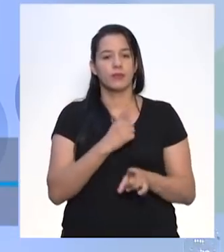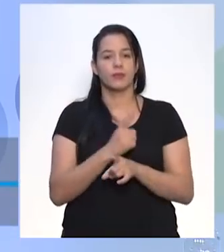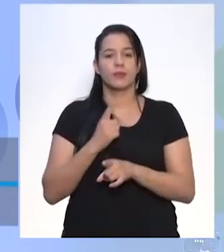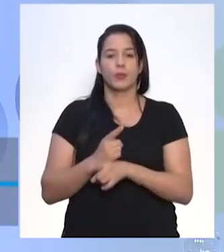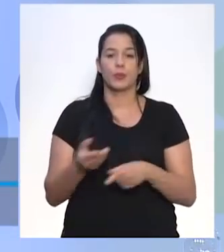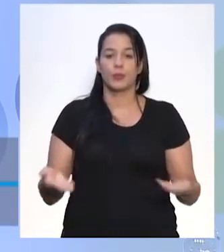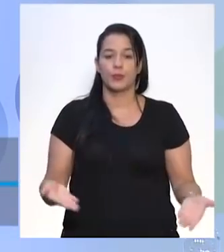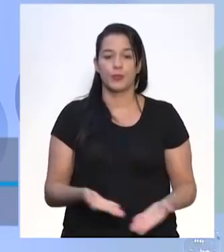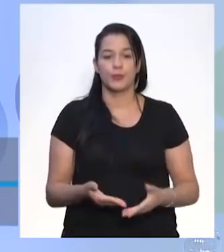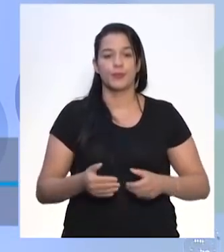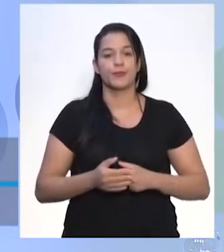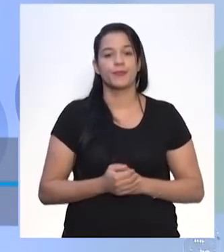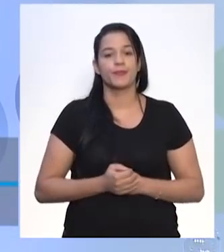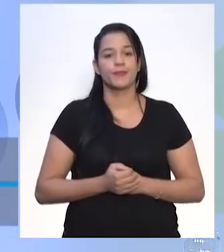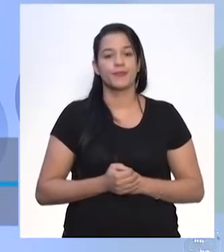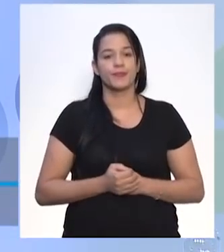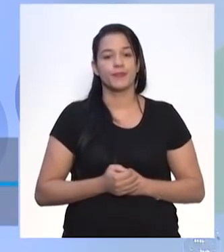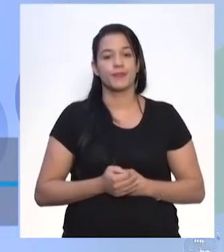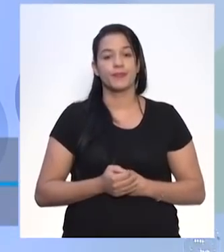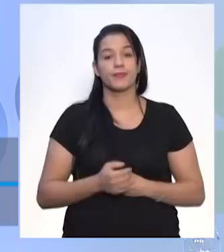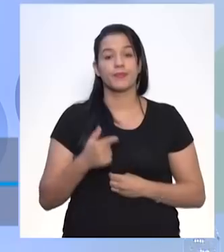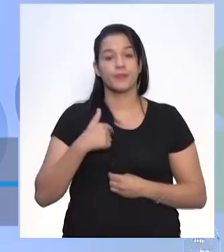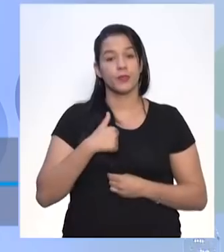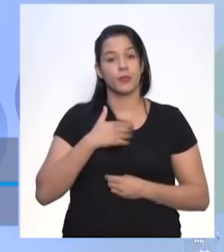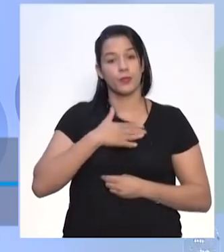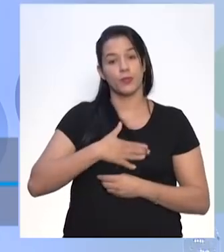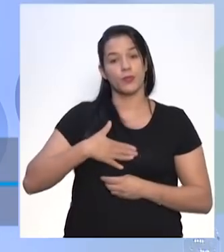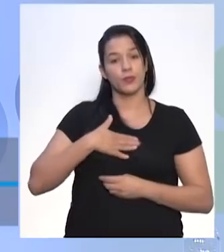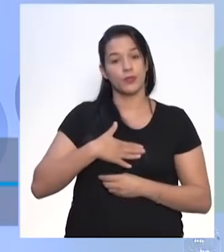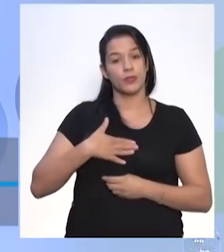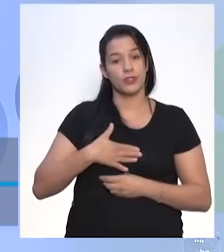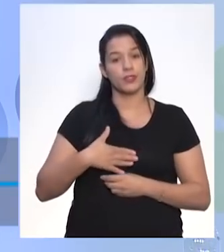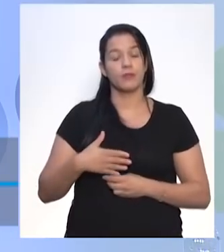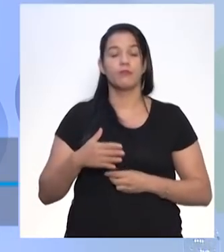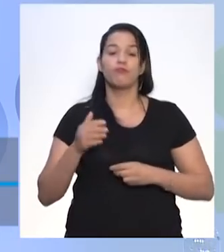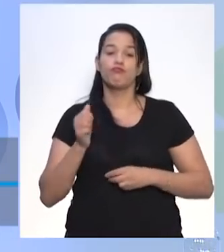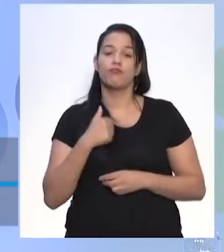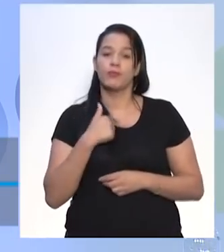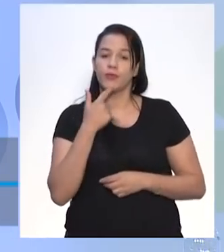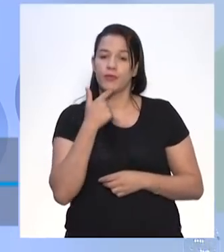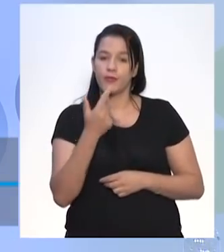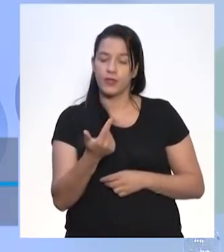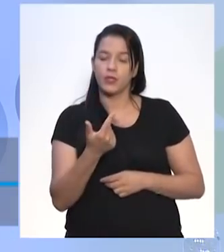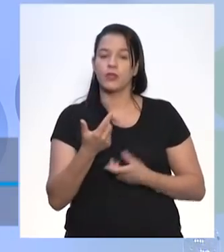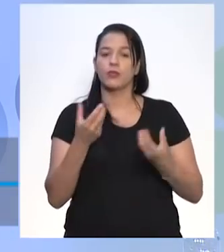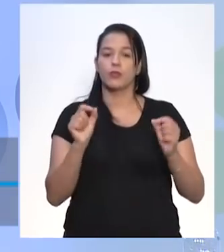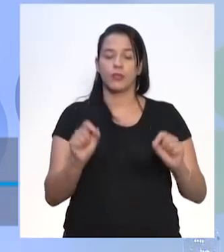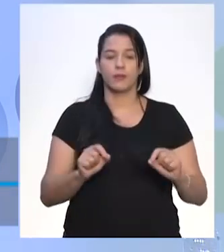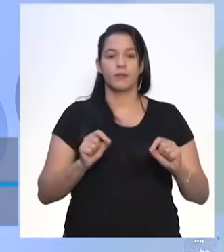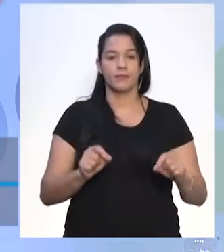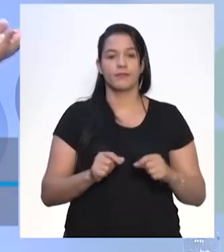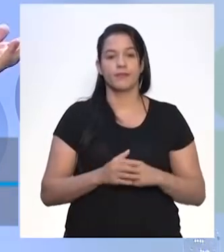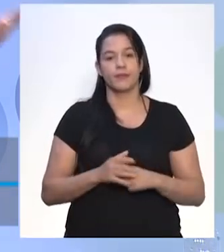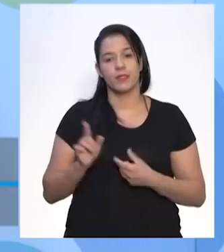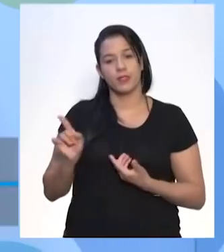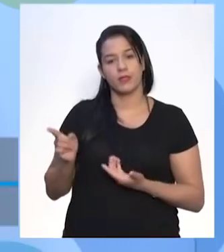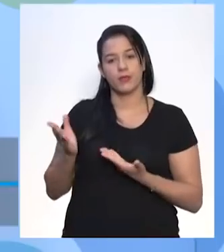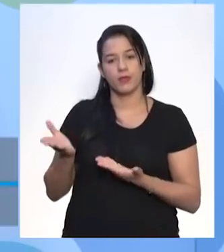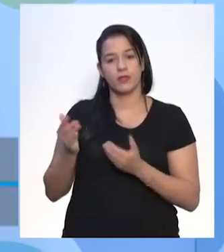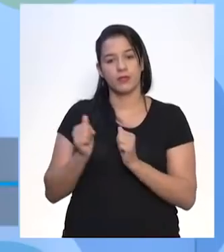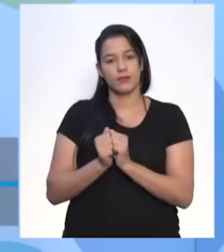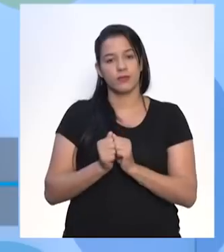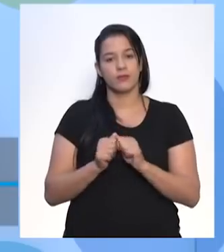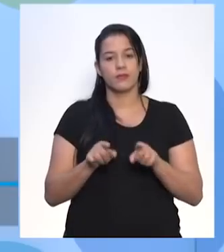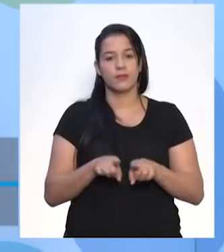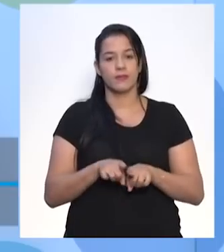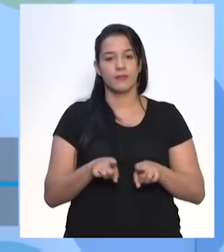encontro. E eu gostaria de me despedir de vocês desejando, e aqui com a Duda do meu